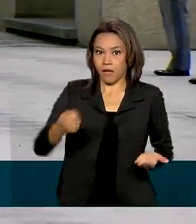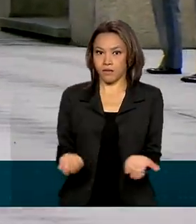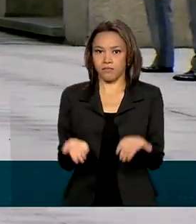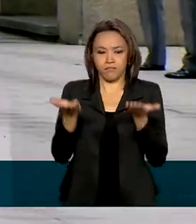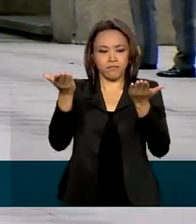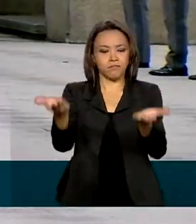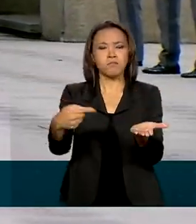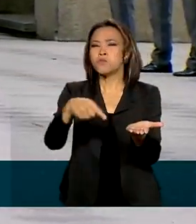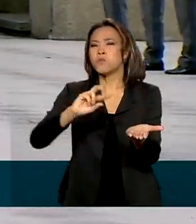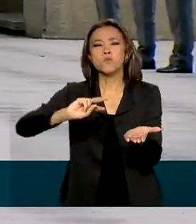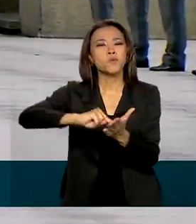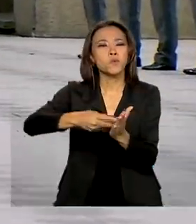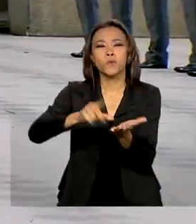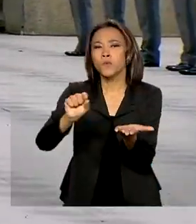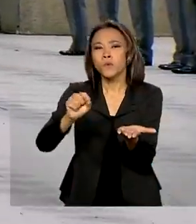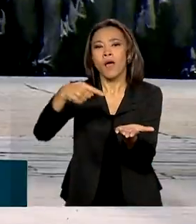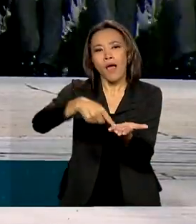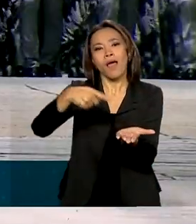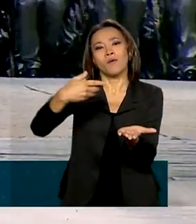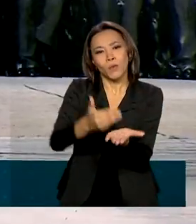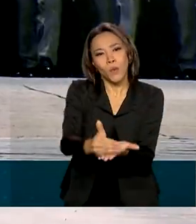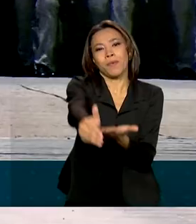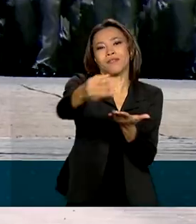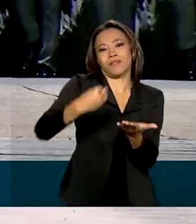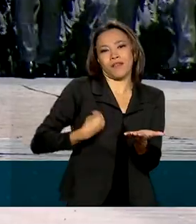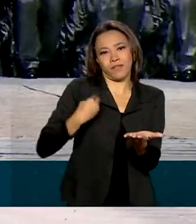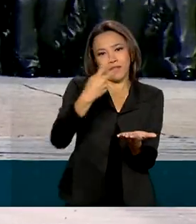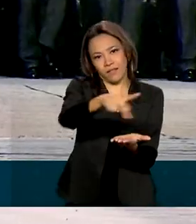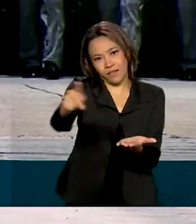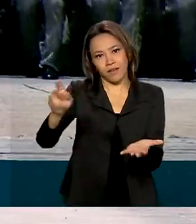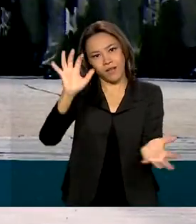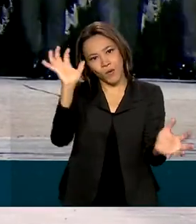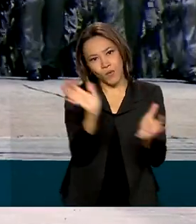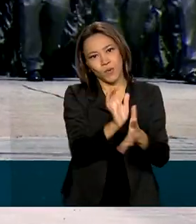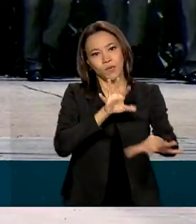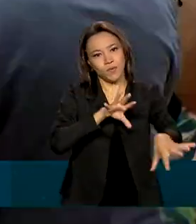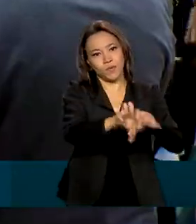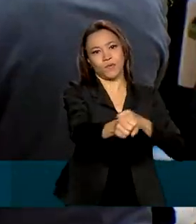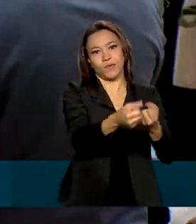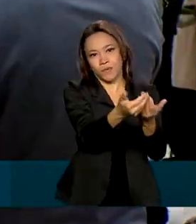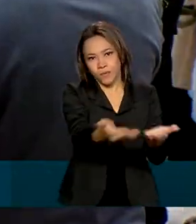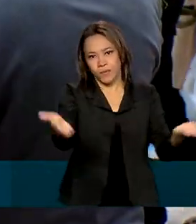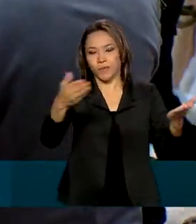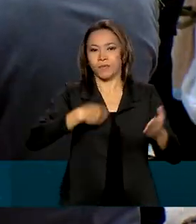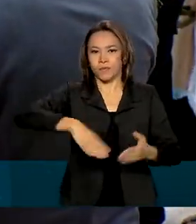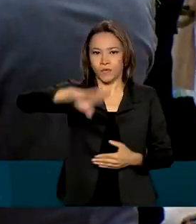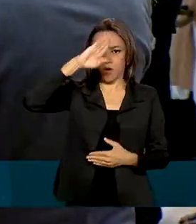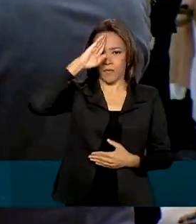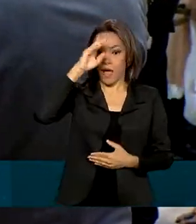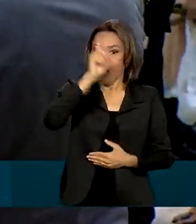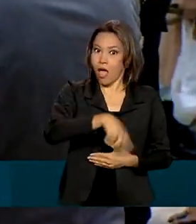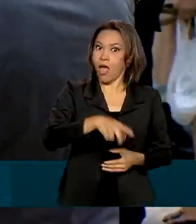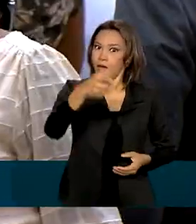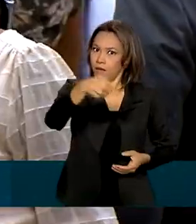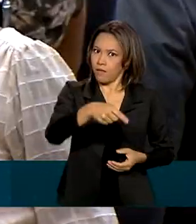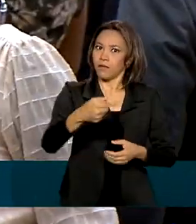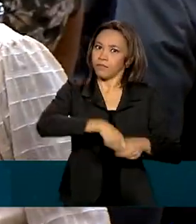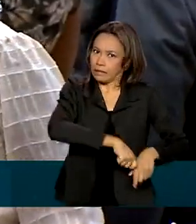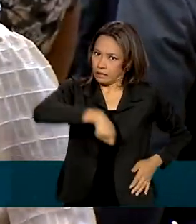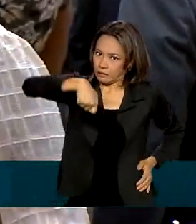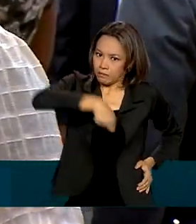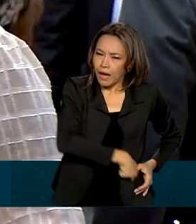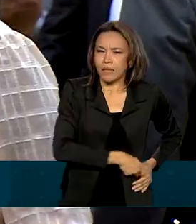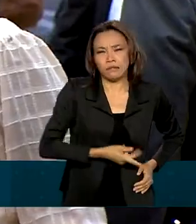estabelece simbolicamente o início da vida deles como aspirantes a oficiais do Exército. A arma que vão carregar ao longo de toda a